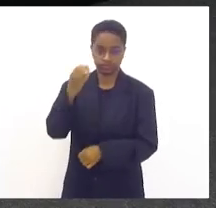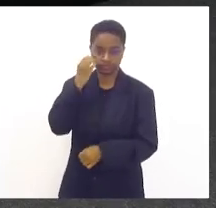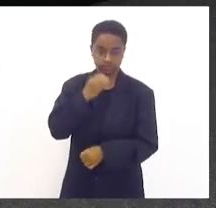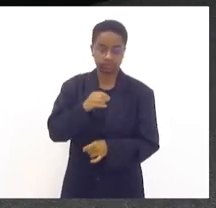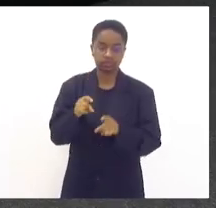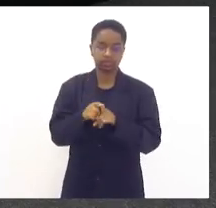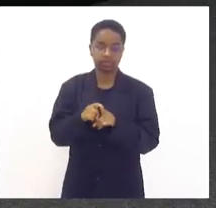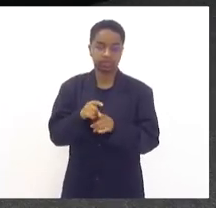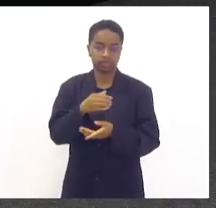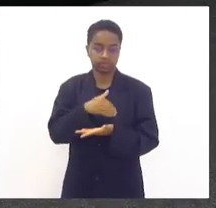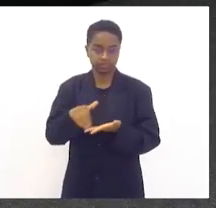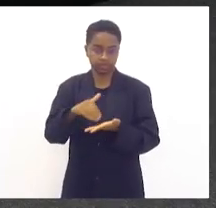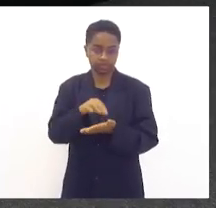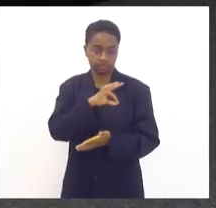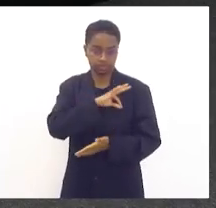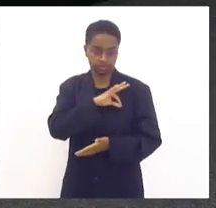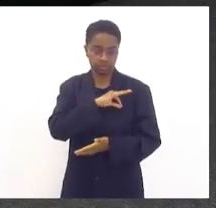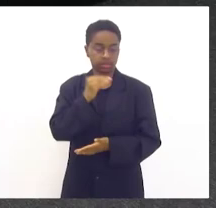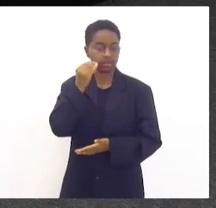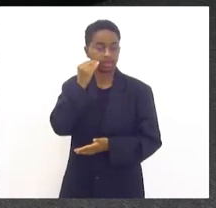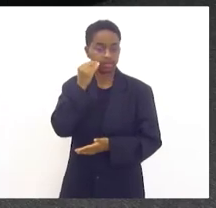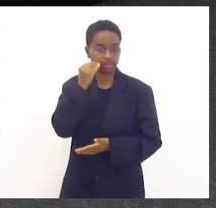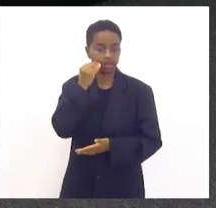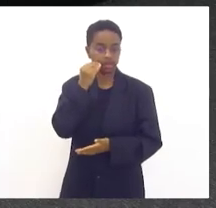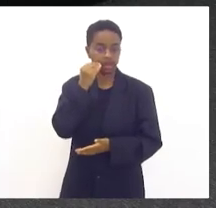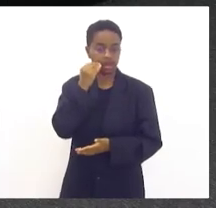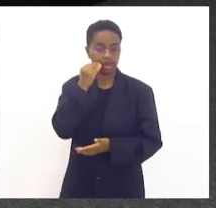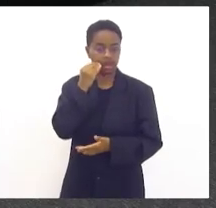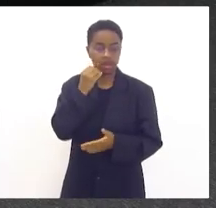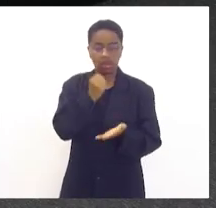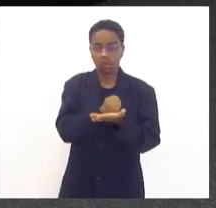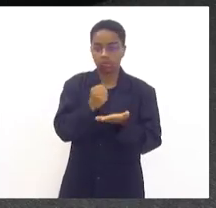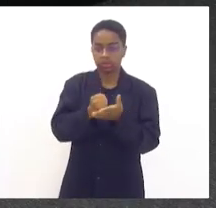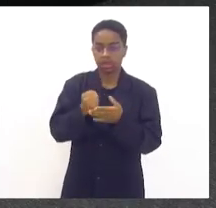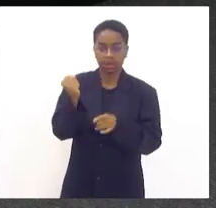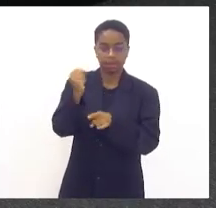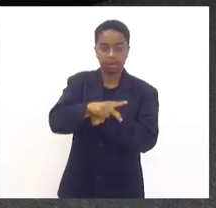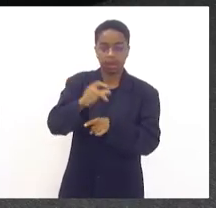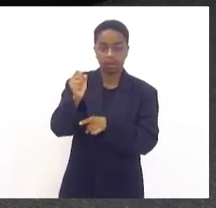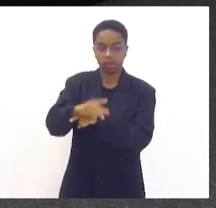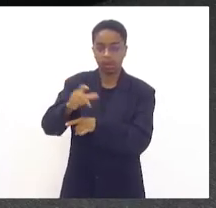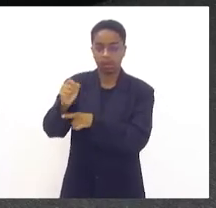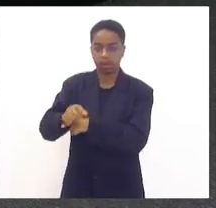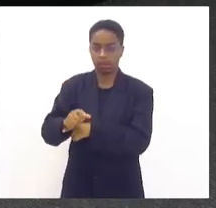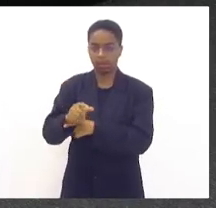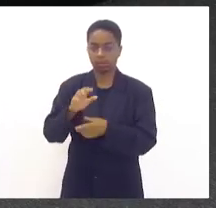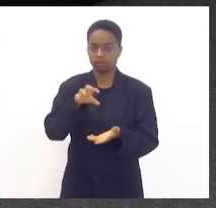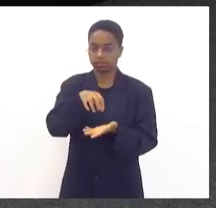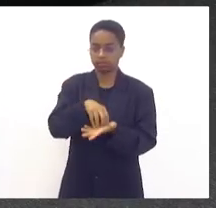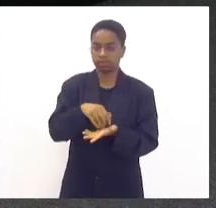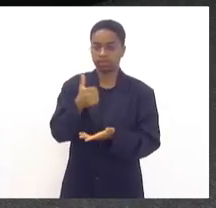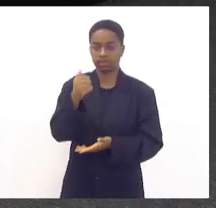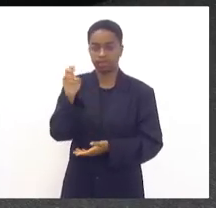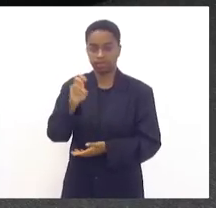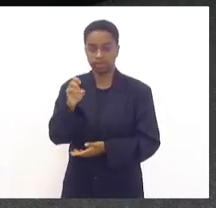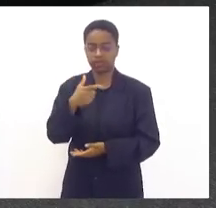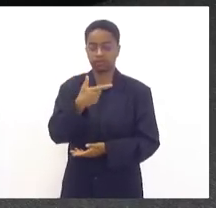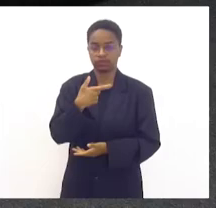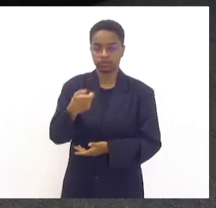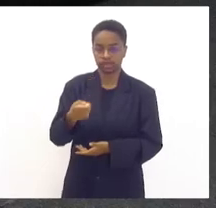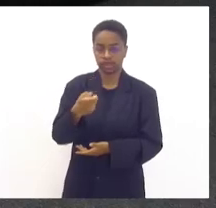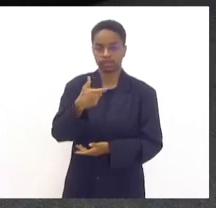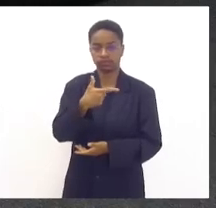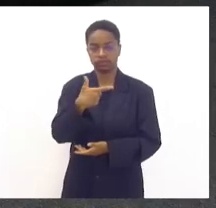Polícia Militar, Coronel Henrique, para aumentar o efetivo dos batalhões. 15º, o 20º,